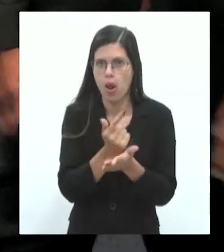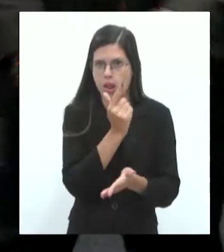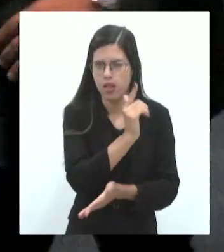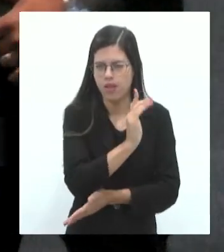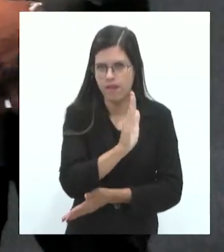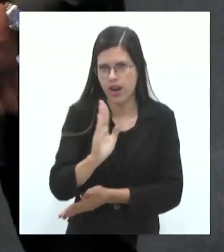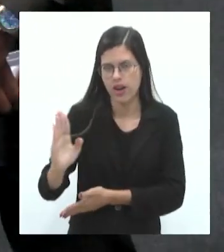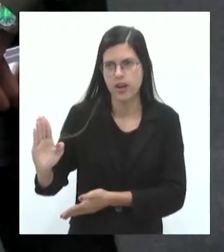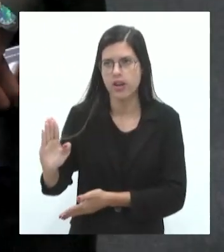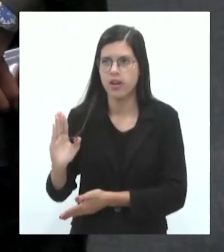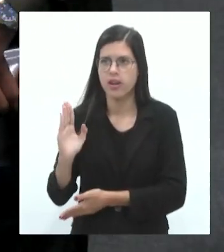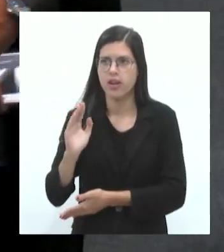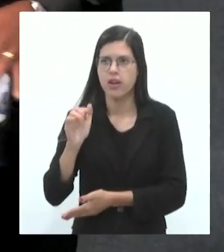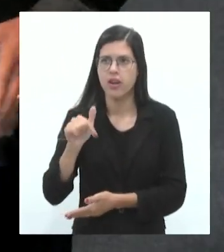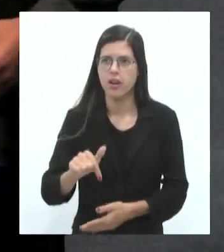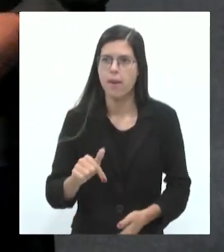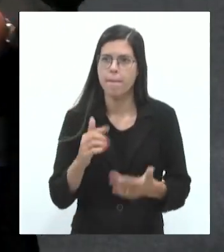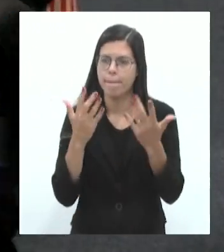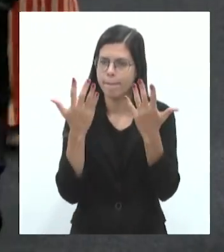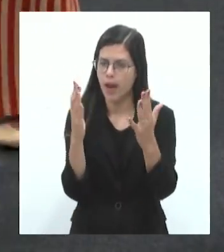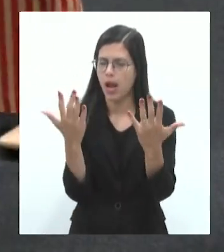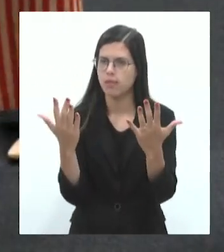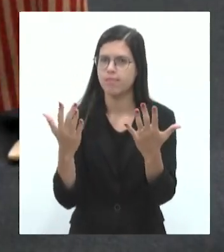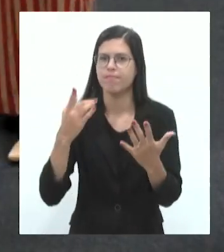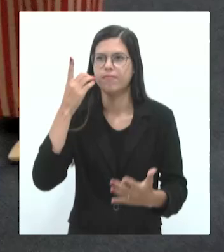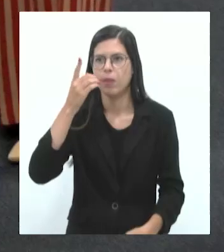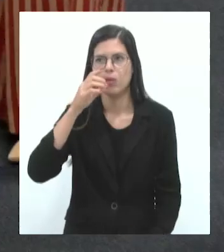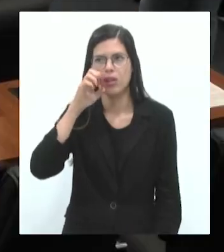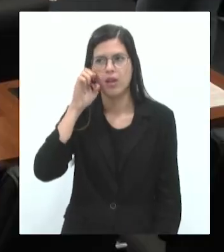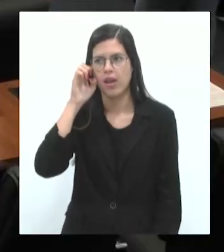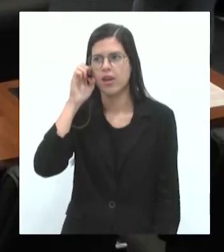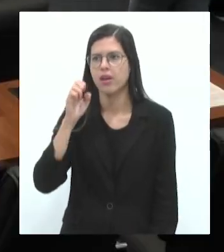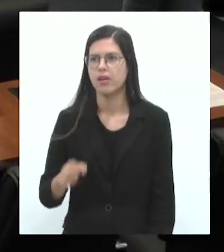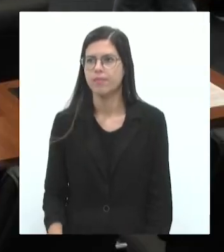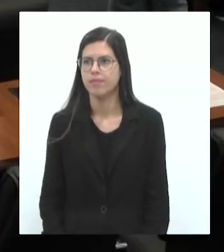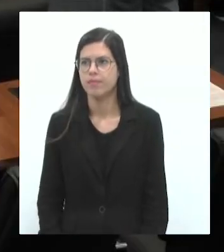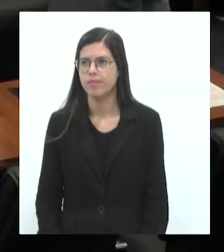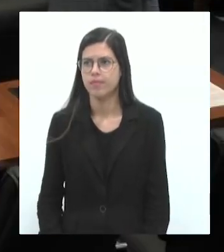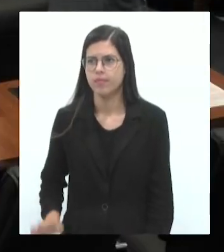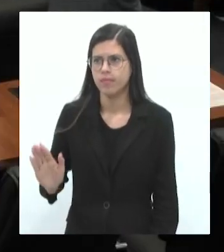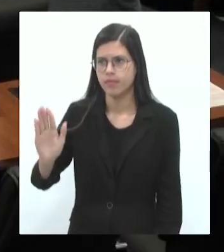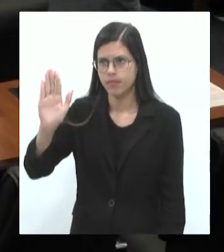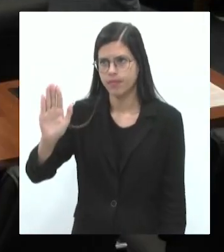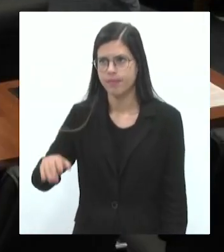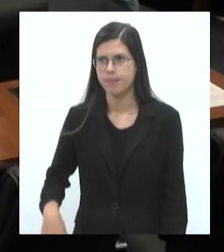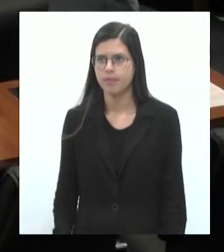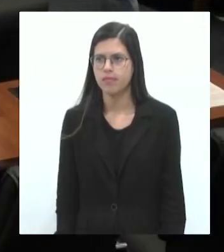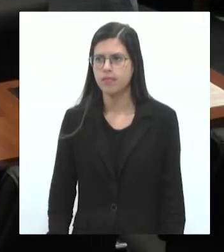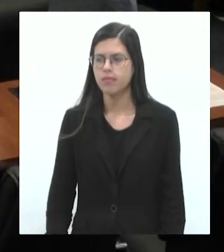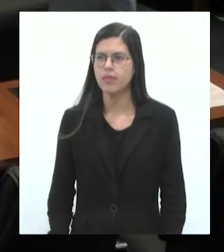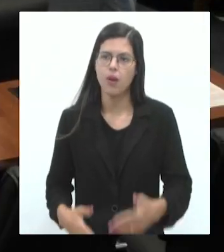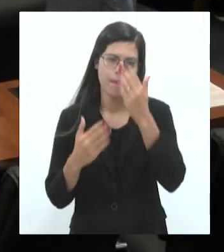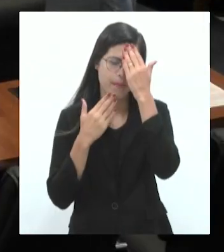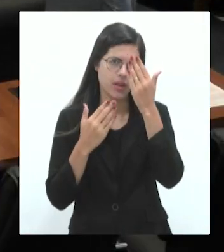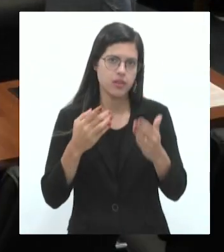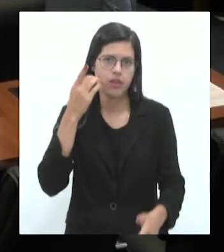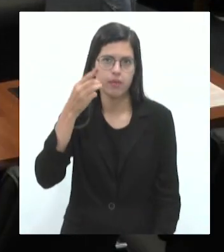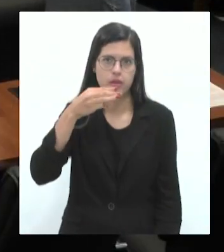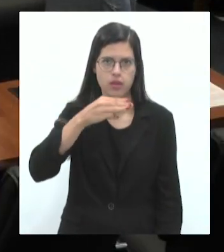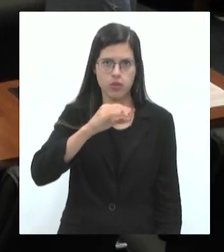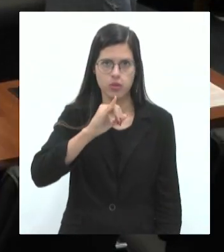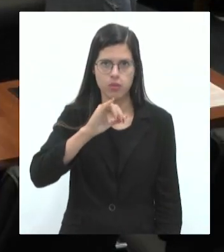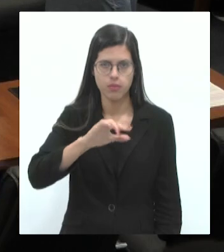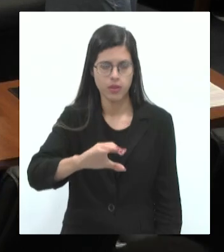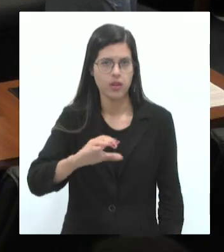Folha Seca. Parabéns, deputada Érica Takimoto. Pela ordem, senhor presidente. Muito obrigado, deputado Mink. Deputado Chico Machado.